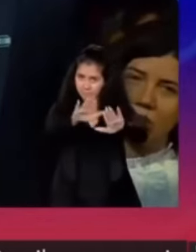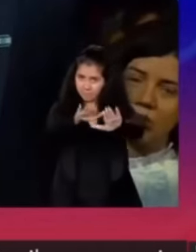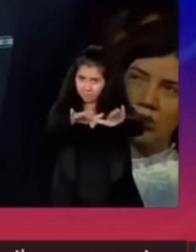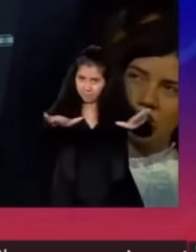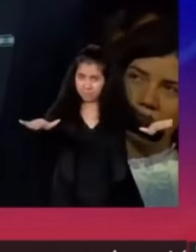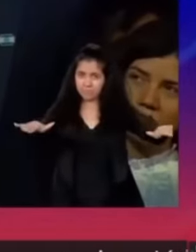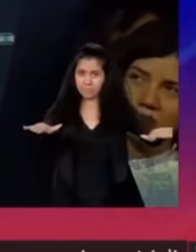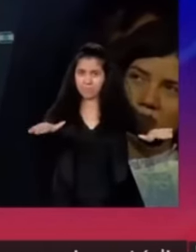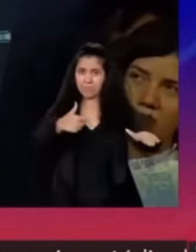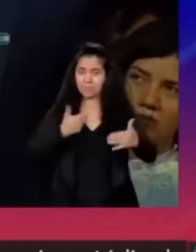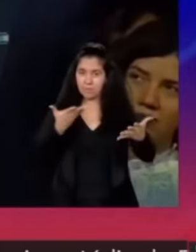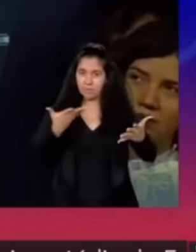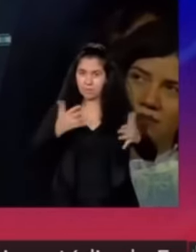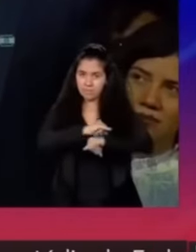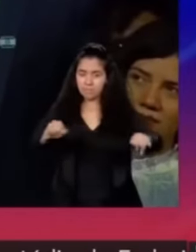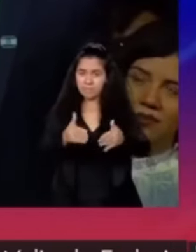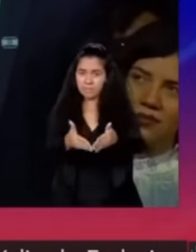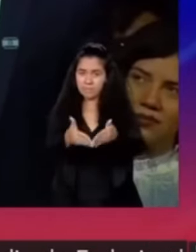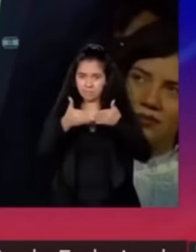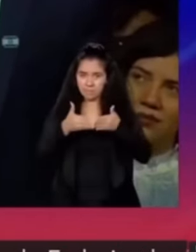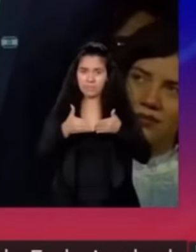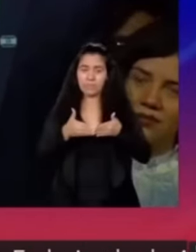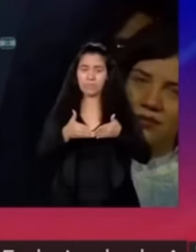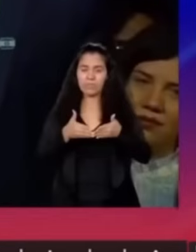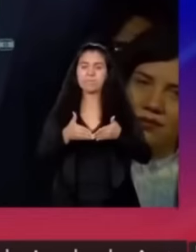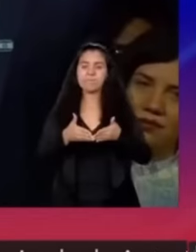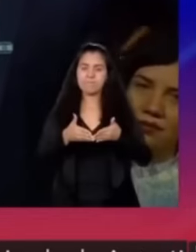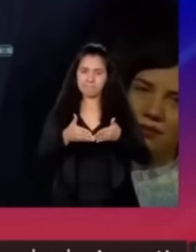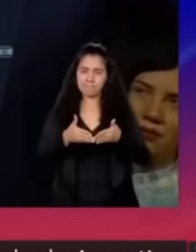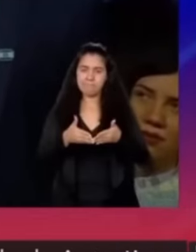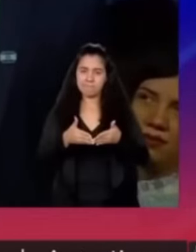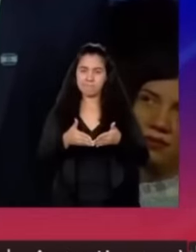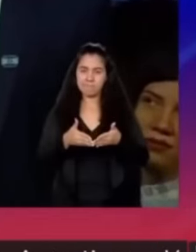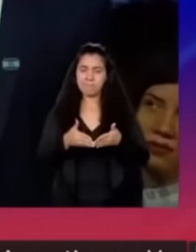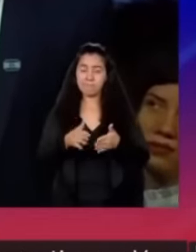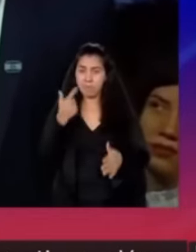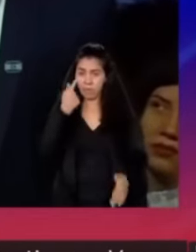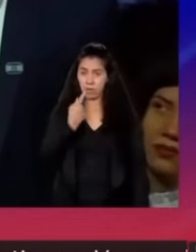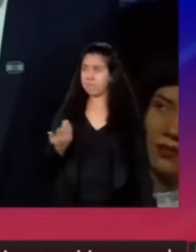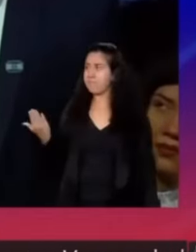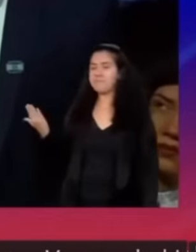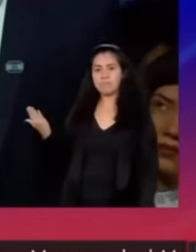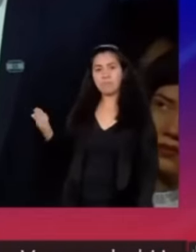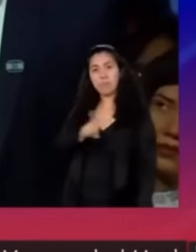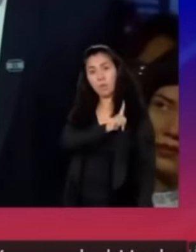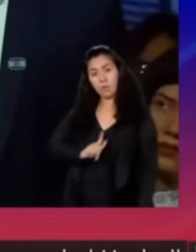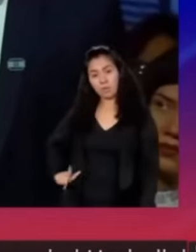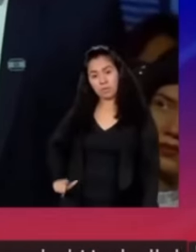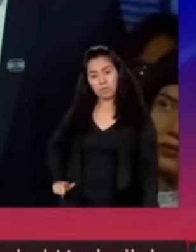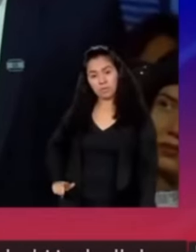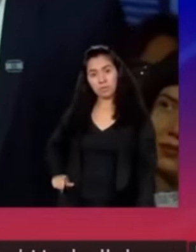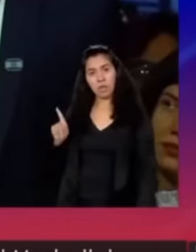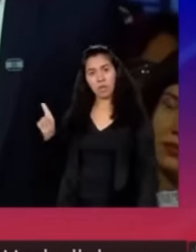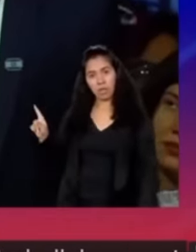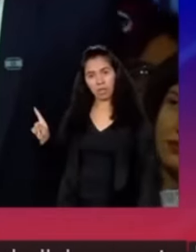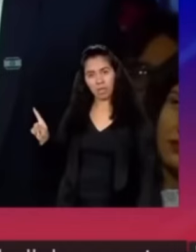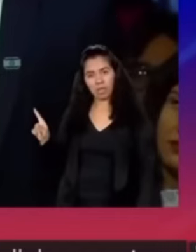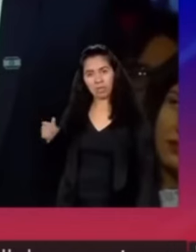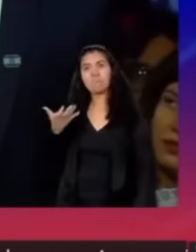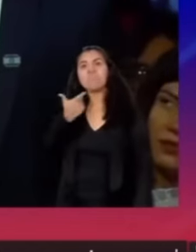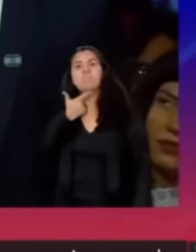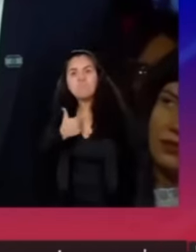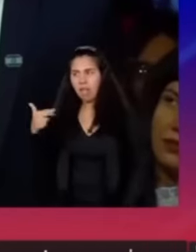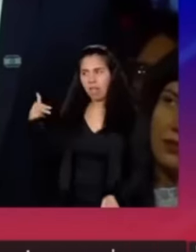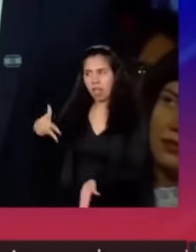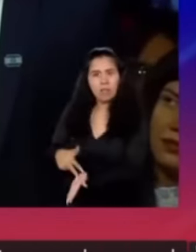eu queria pedir um favor para vocês. Veja, o governador não está aqui porque ele quer. Ele